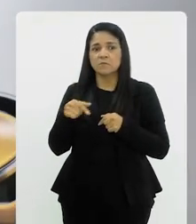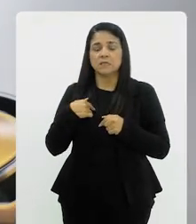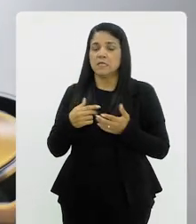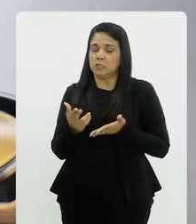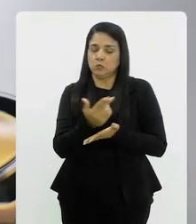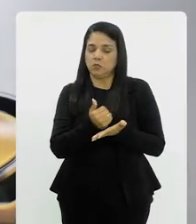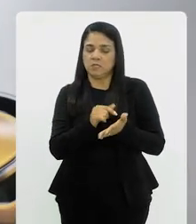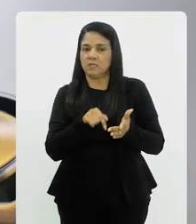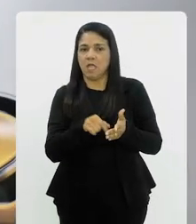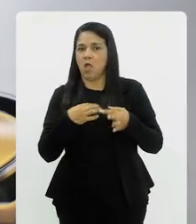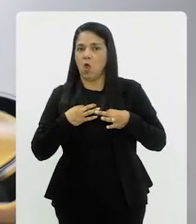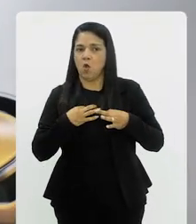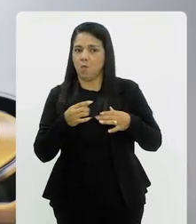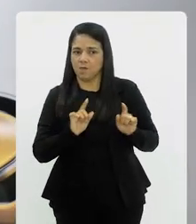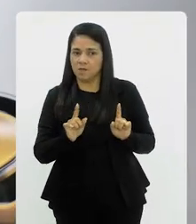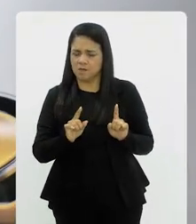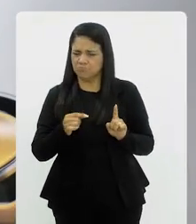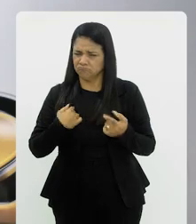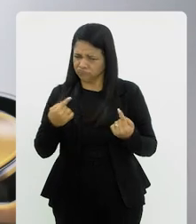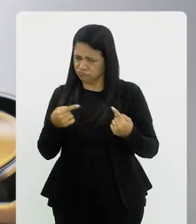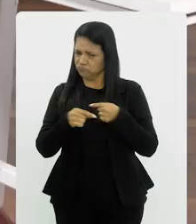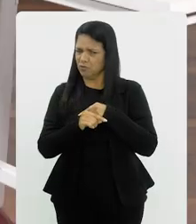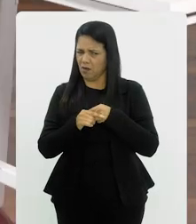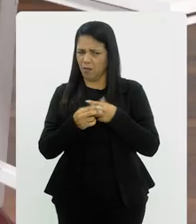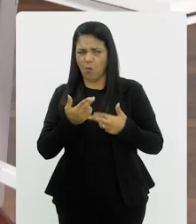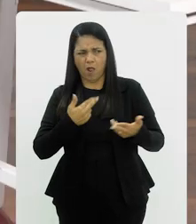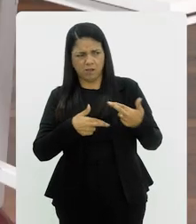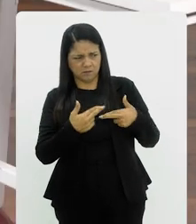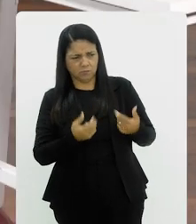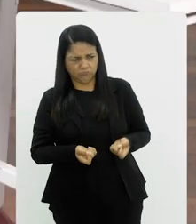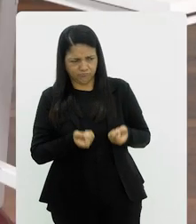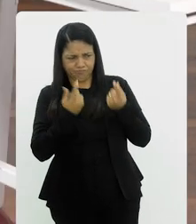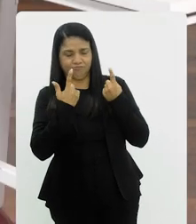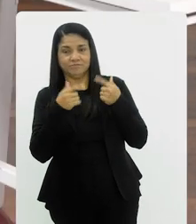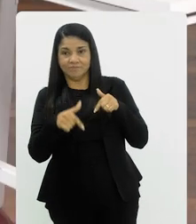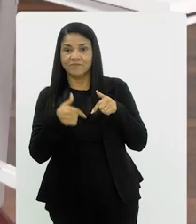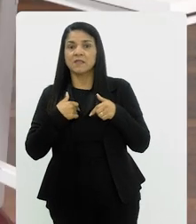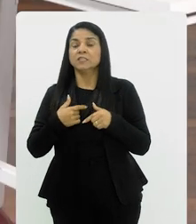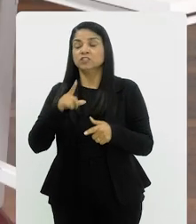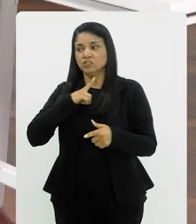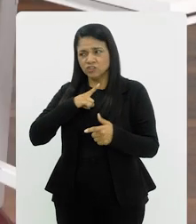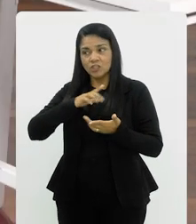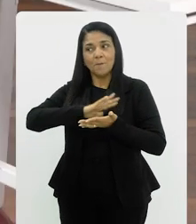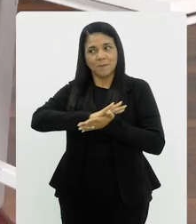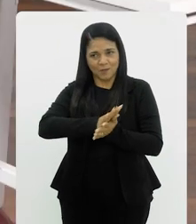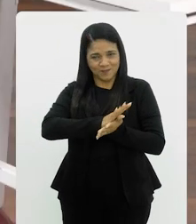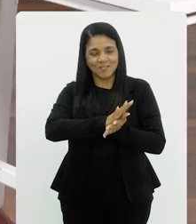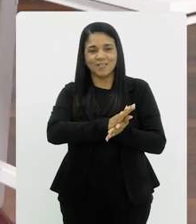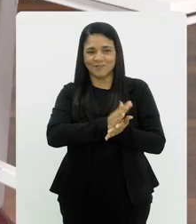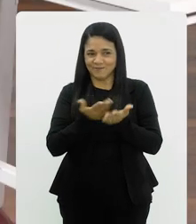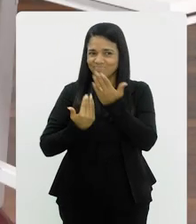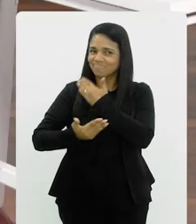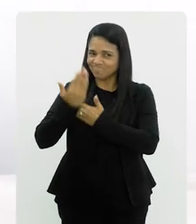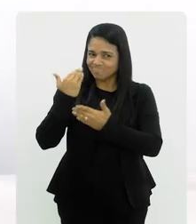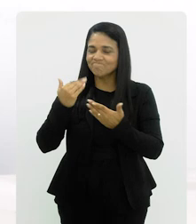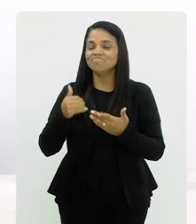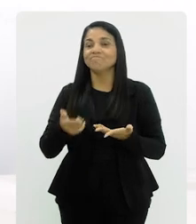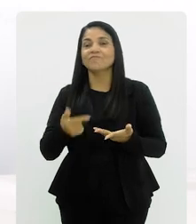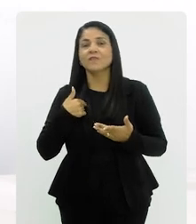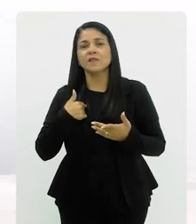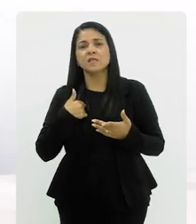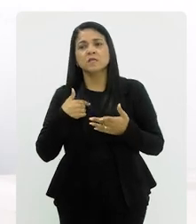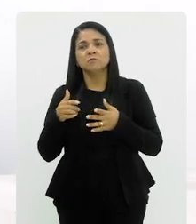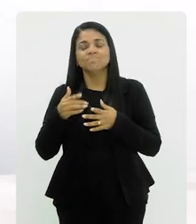Existe uma relação com o desenho do figurino estranha, né? Muito, muito. E havia um certo preconceito quanto a isso. Sim. Então